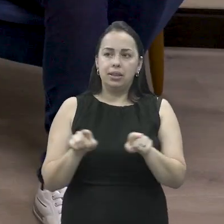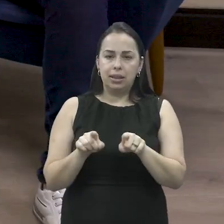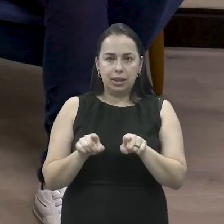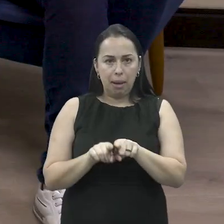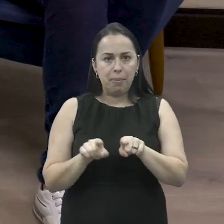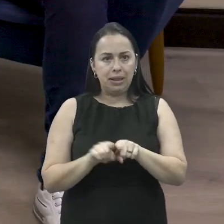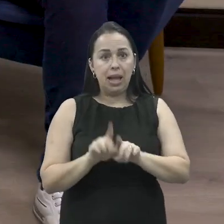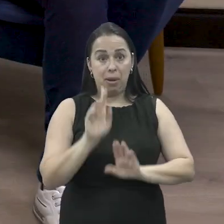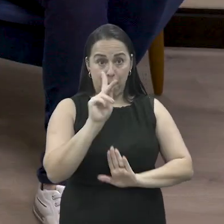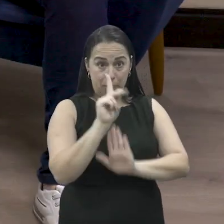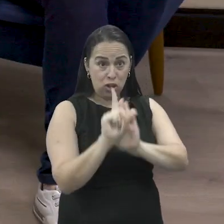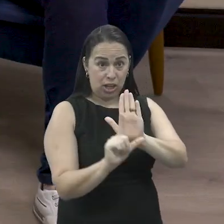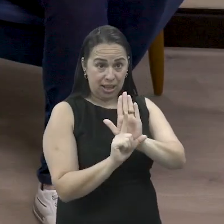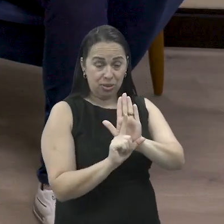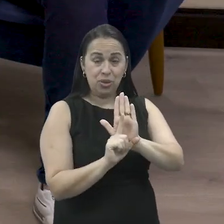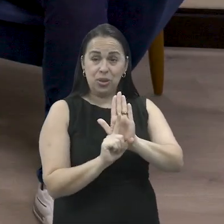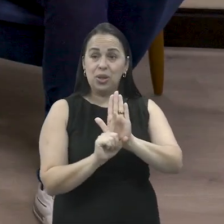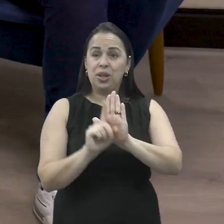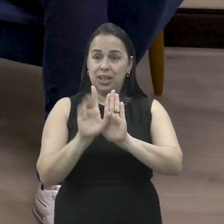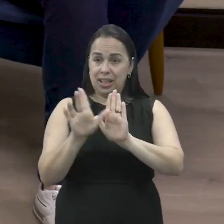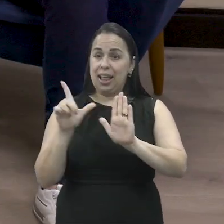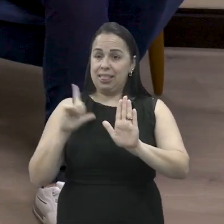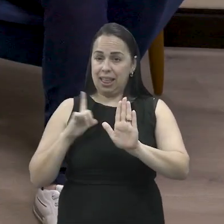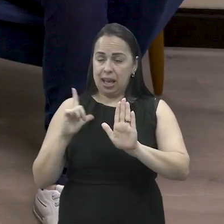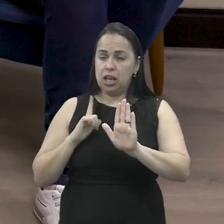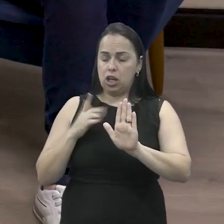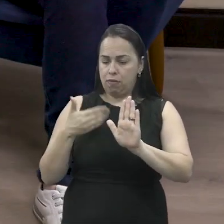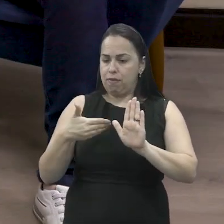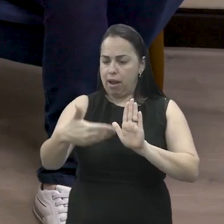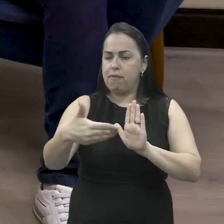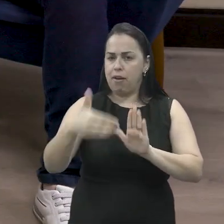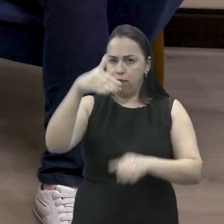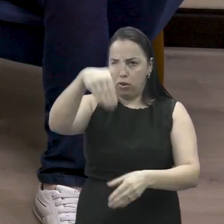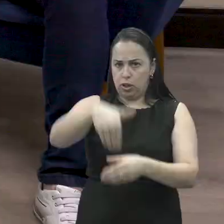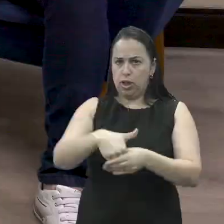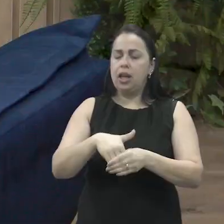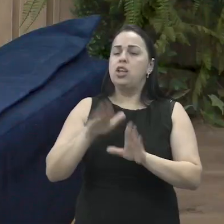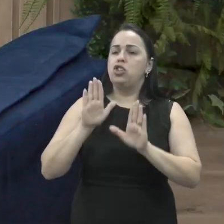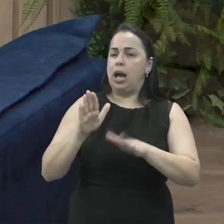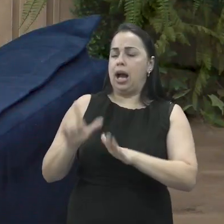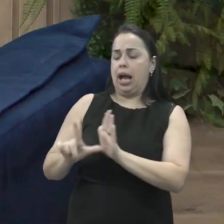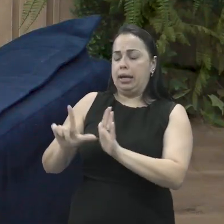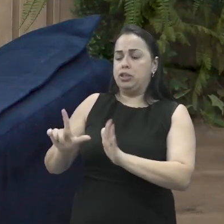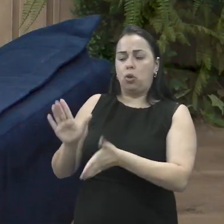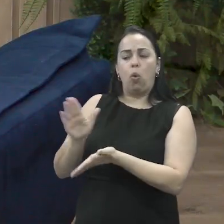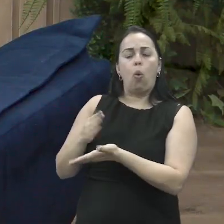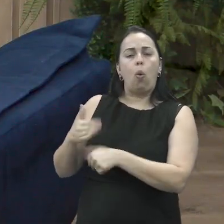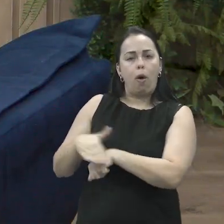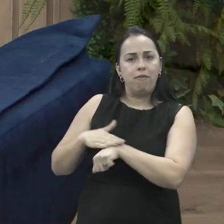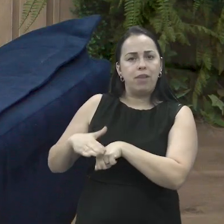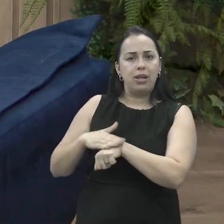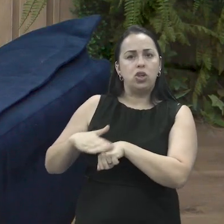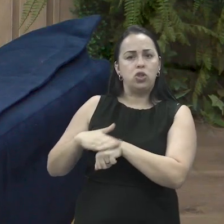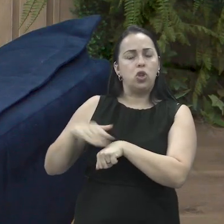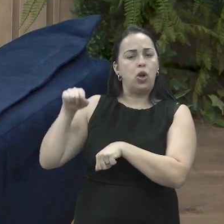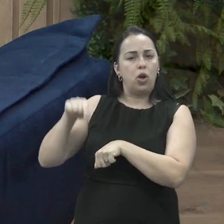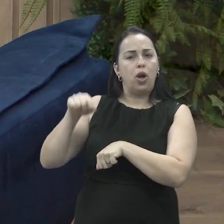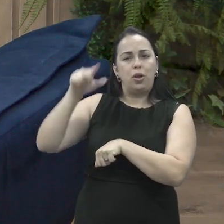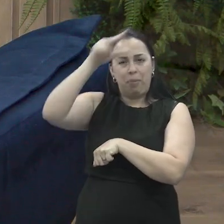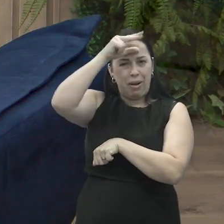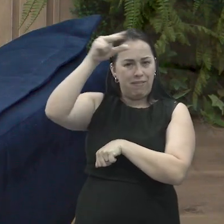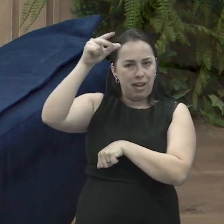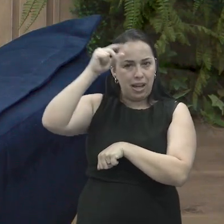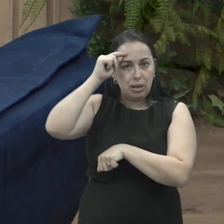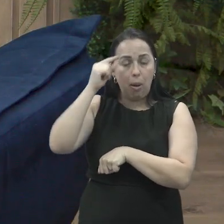estamos aqui também, já estamos com um projeto já na casa para votar, já conversado com o prefeito Anderson também sobre